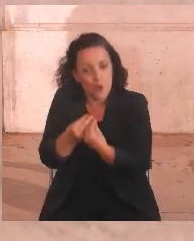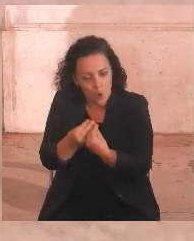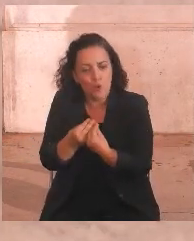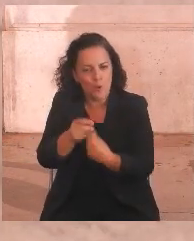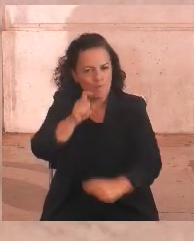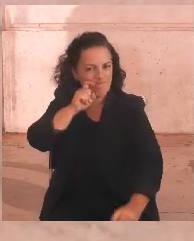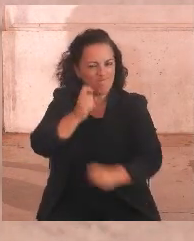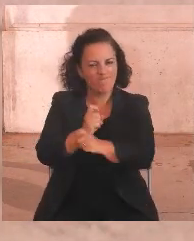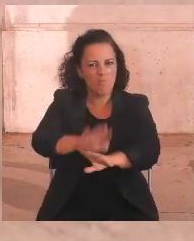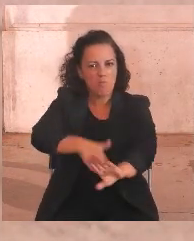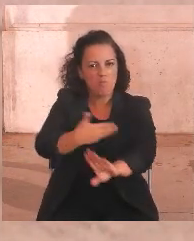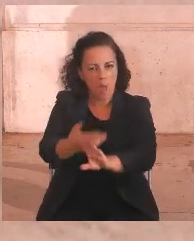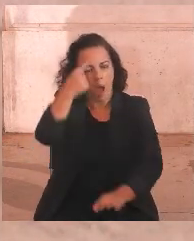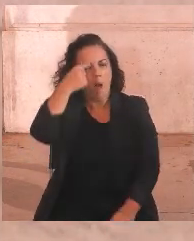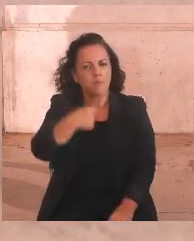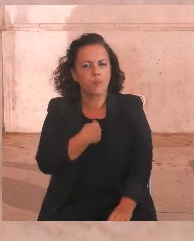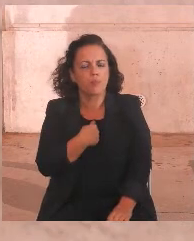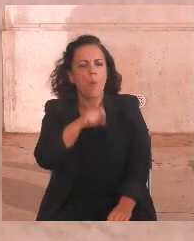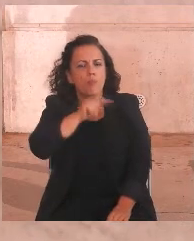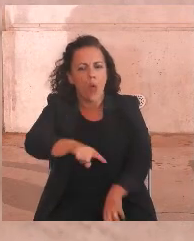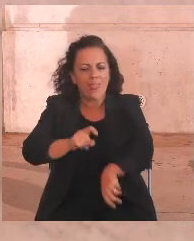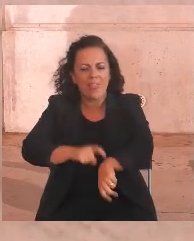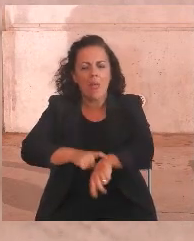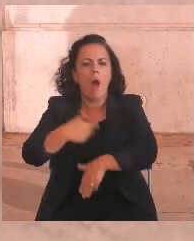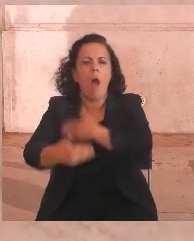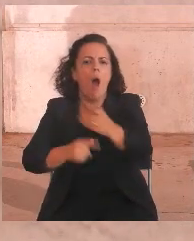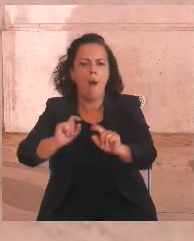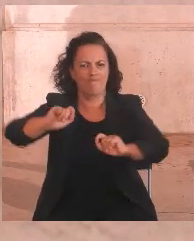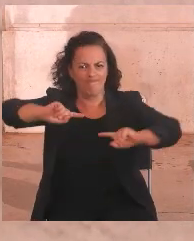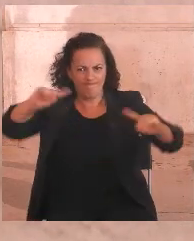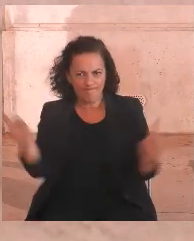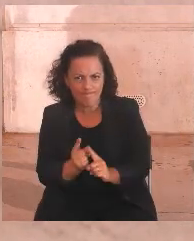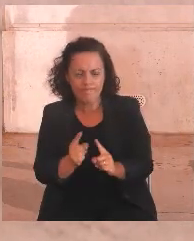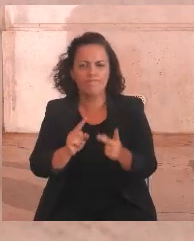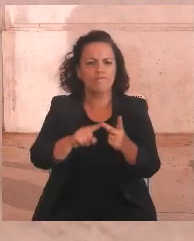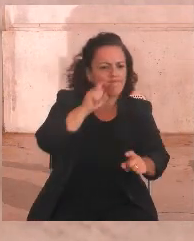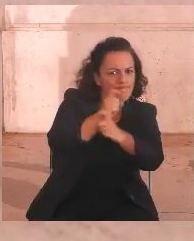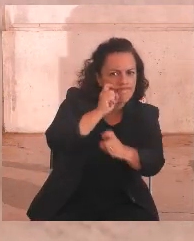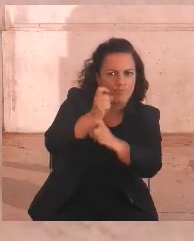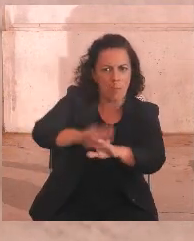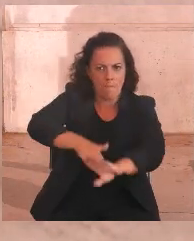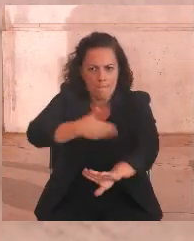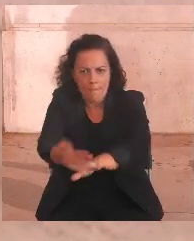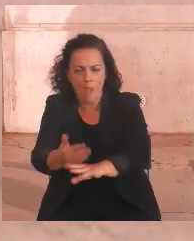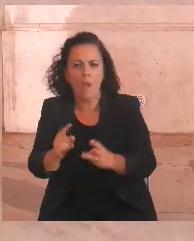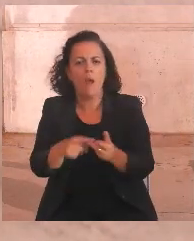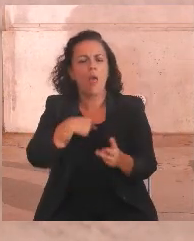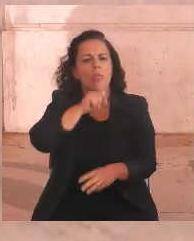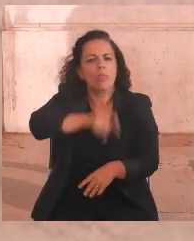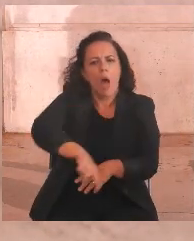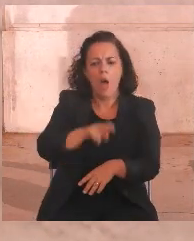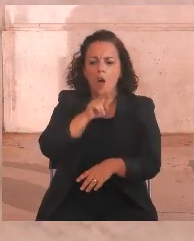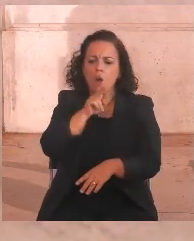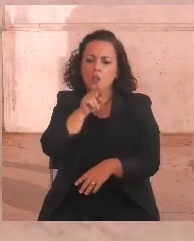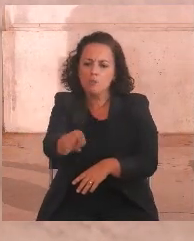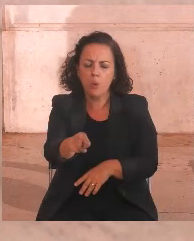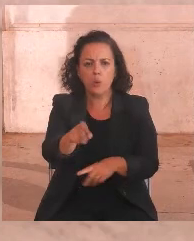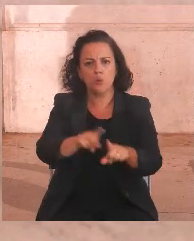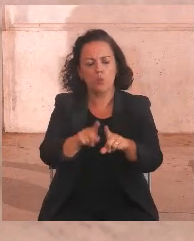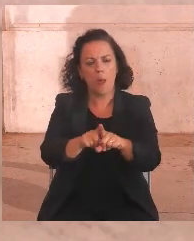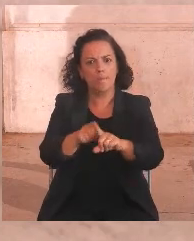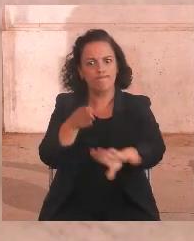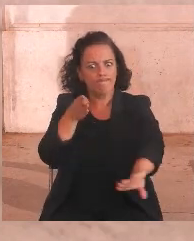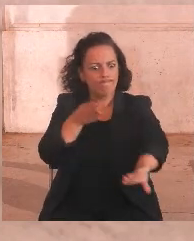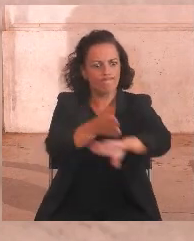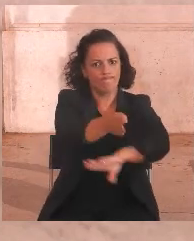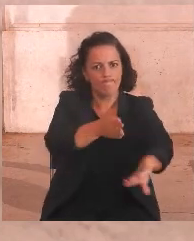mais exigentes. Que podemos encurtar prazos, que podemos ser mais eficazes na fiscalização, que podemos responder de forma mais direta